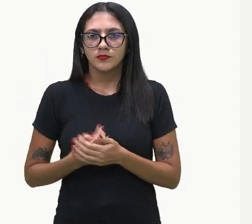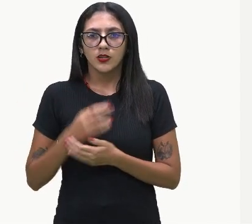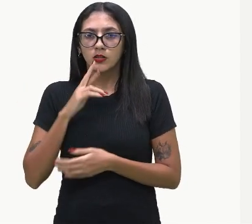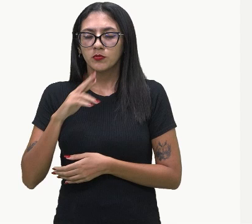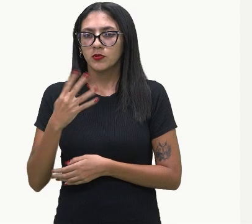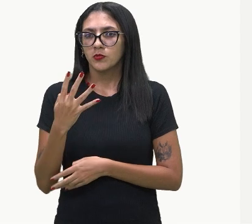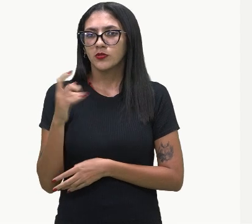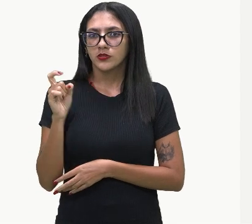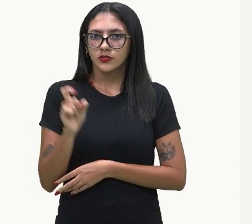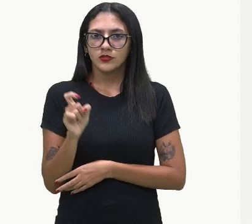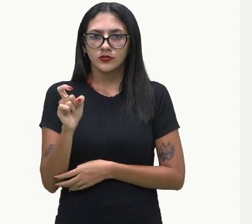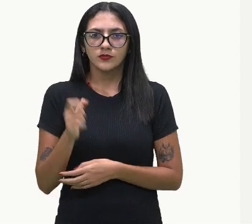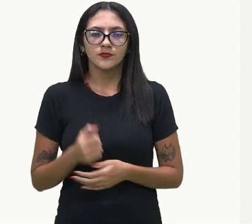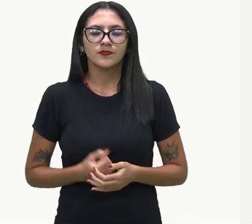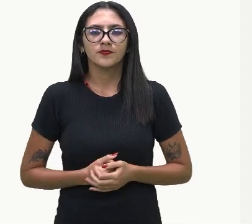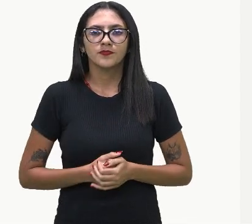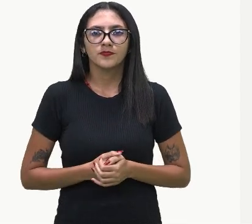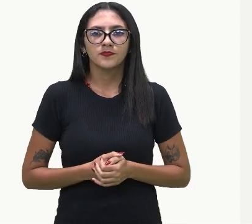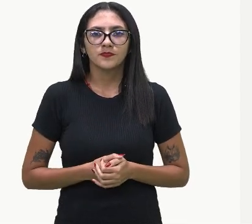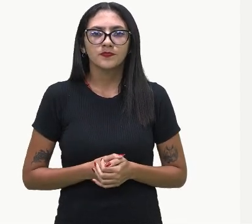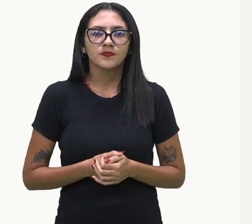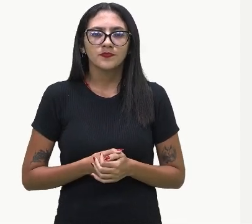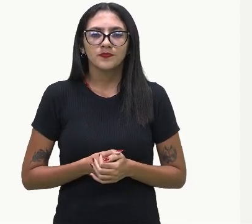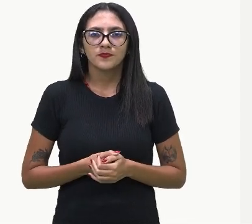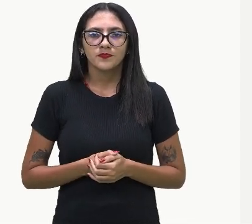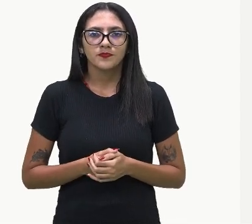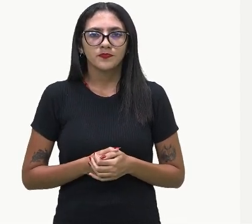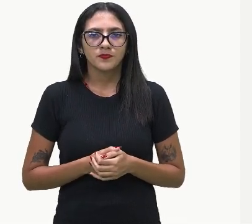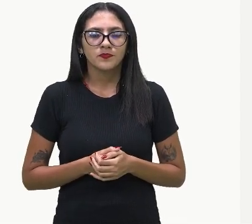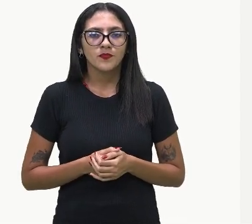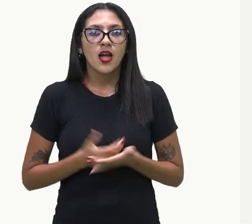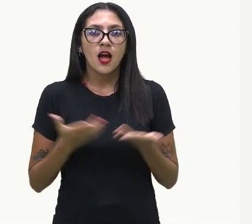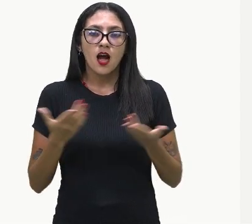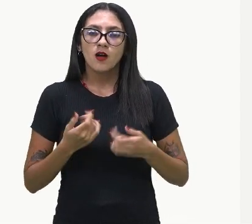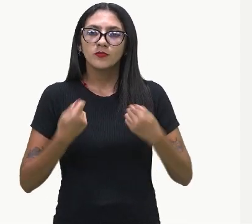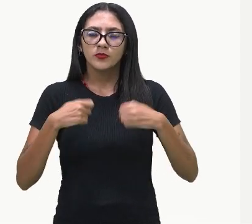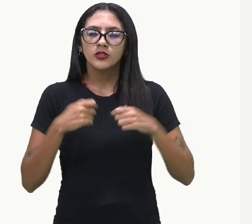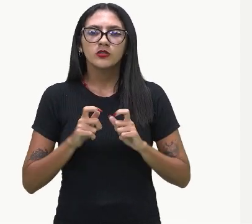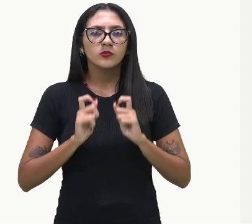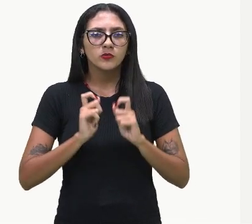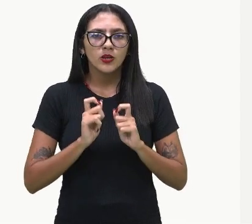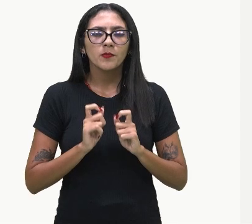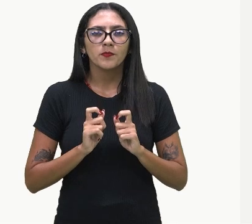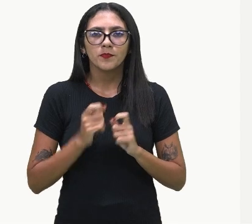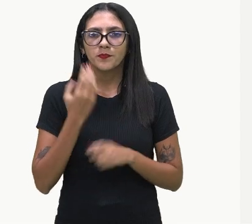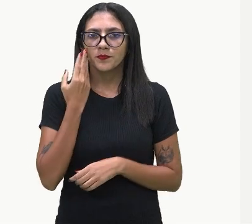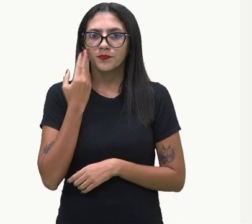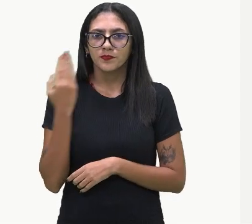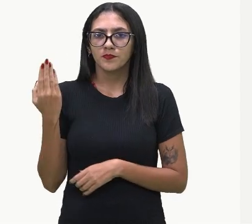4x. Tá bom? E aí observe que nós tivemos agora como resultado